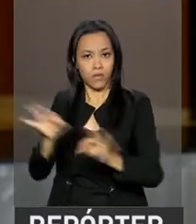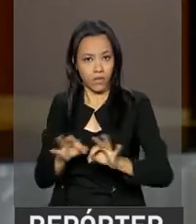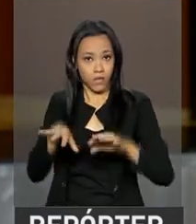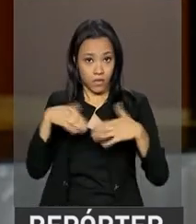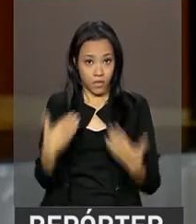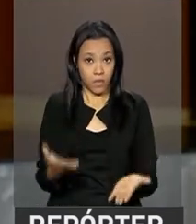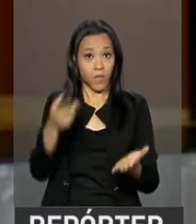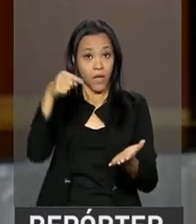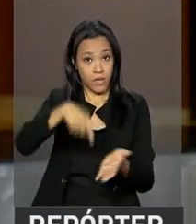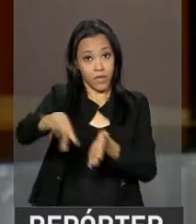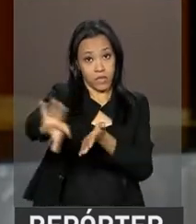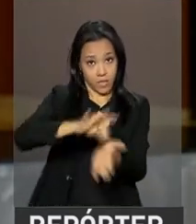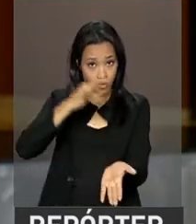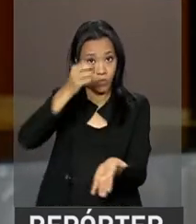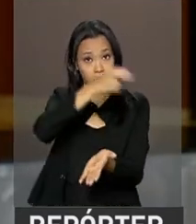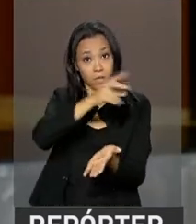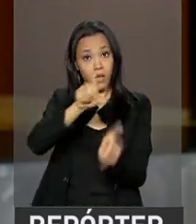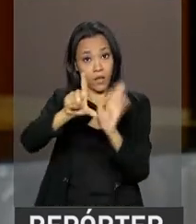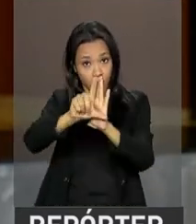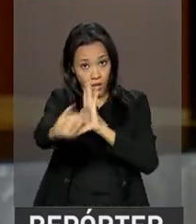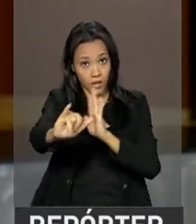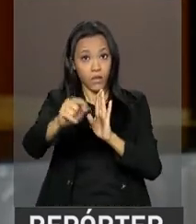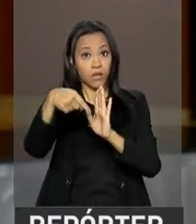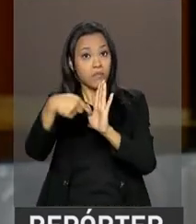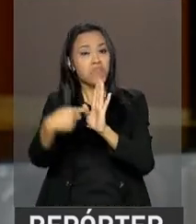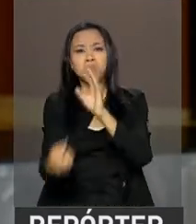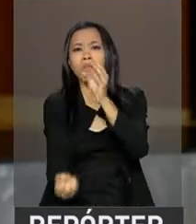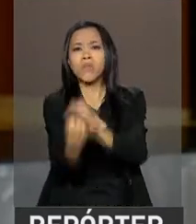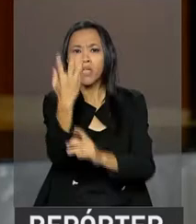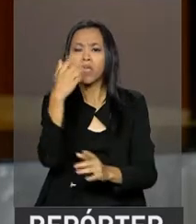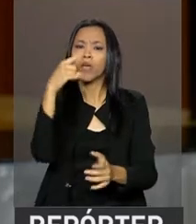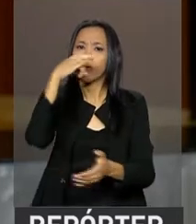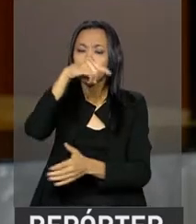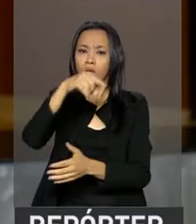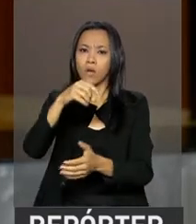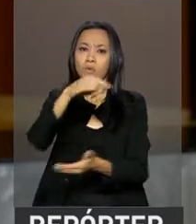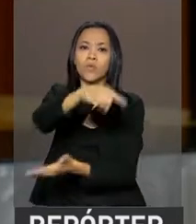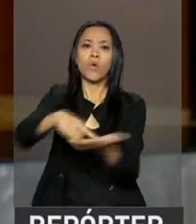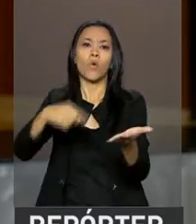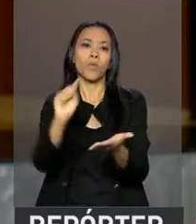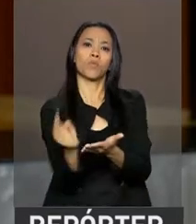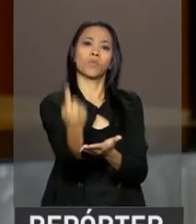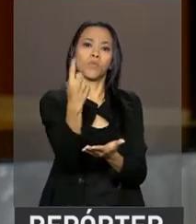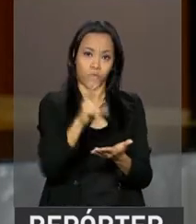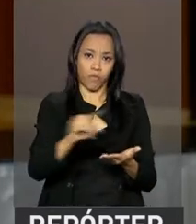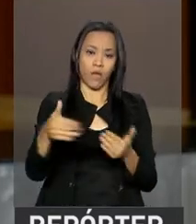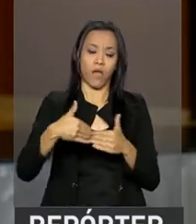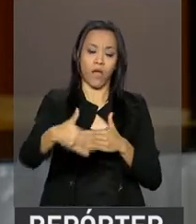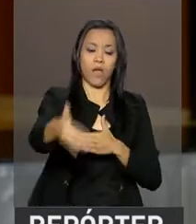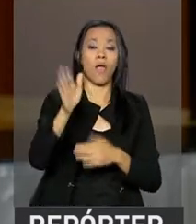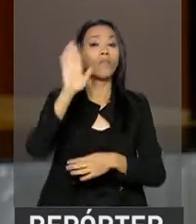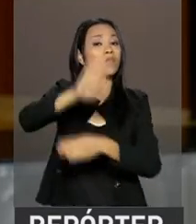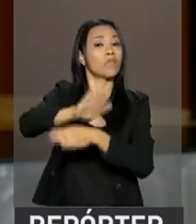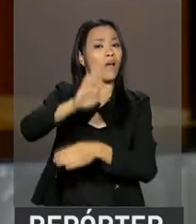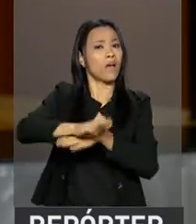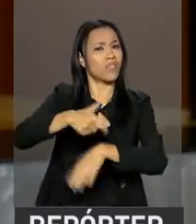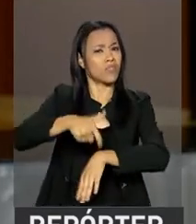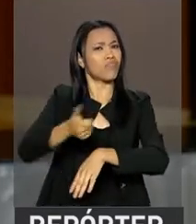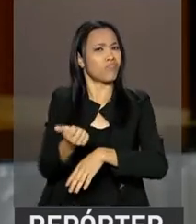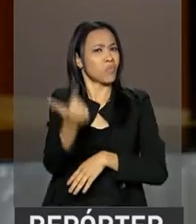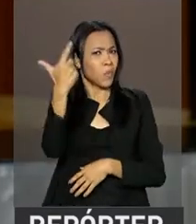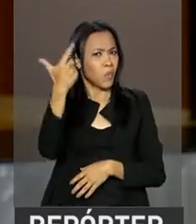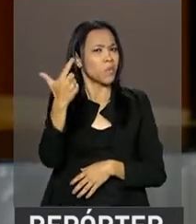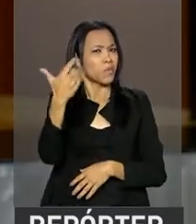dessa lei a sanção dessa lei que cria essa esse documento de identificação única vai acontecer hoje no começo da tarde por volta de meio dia